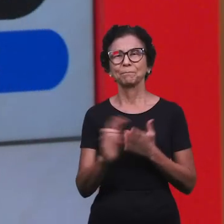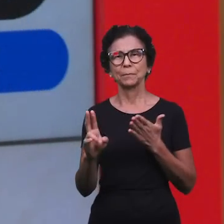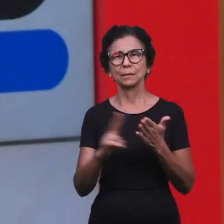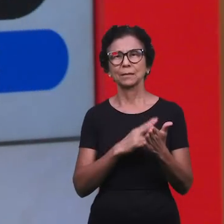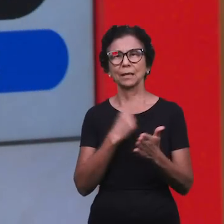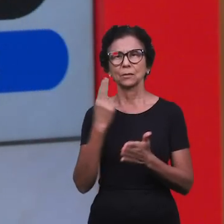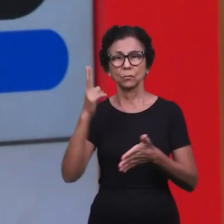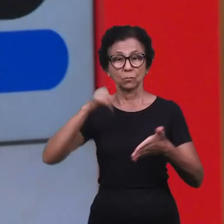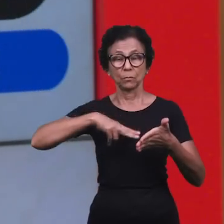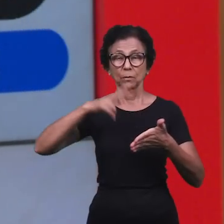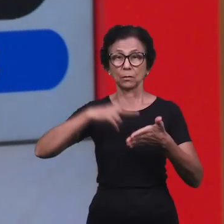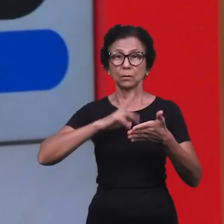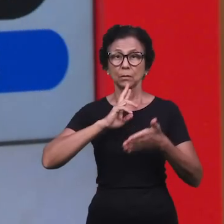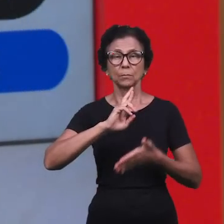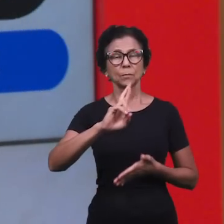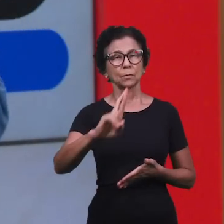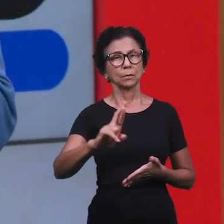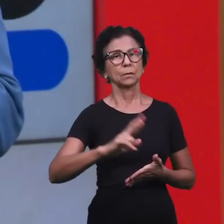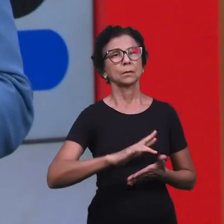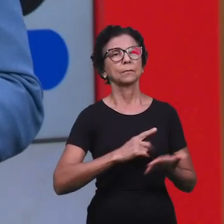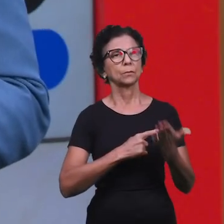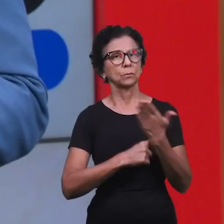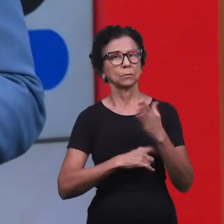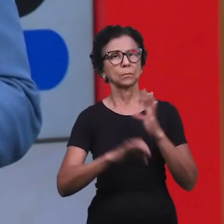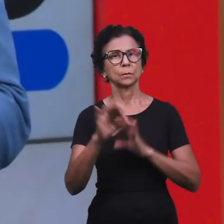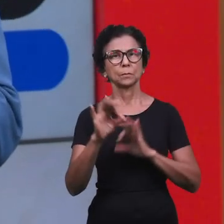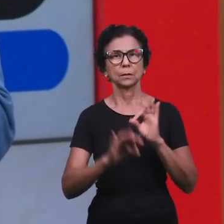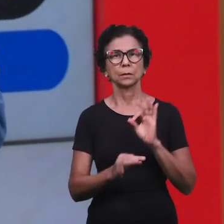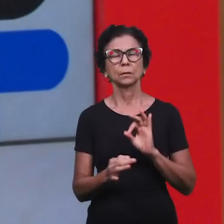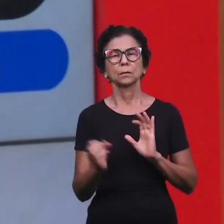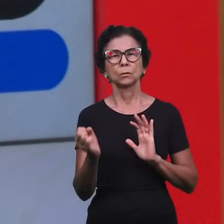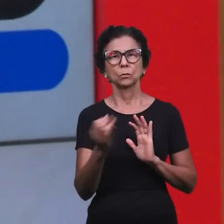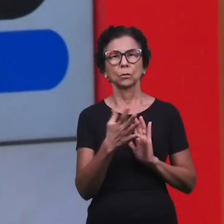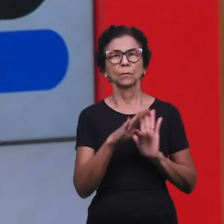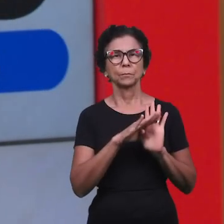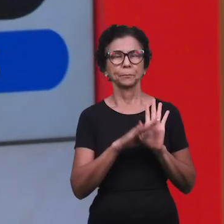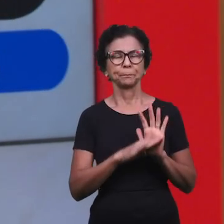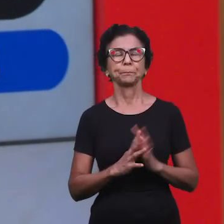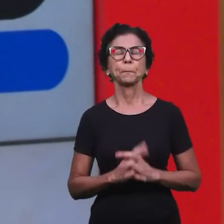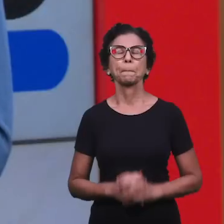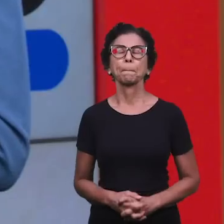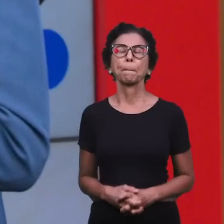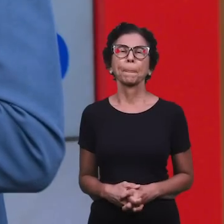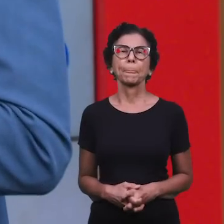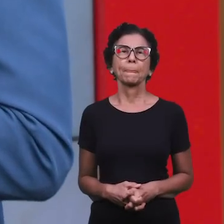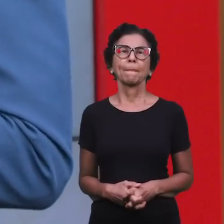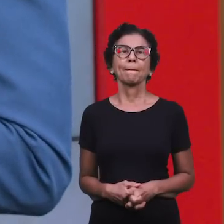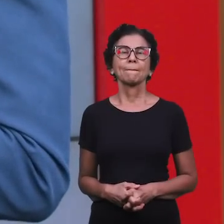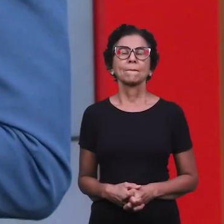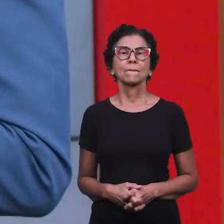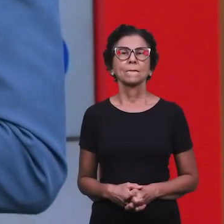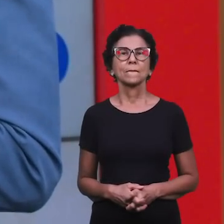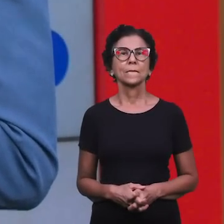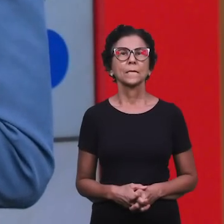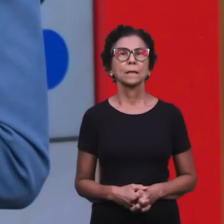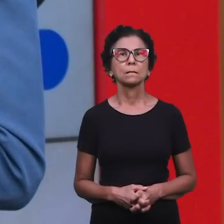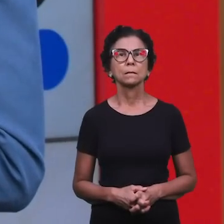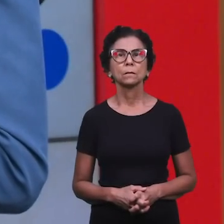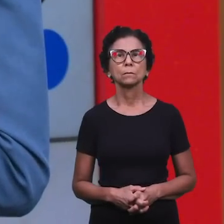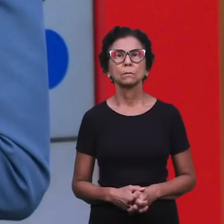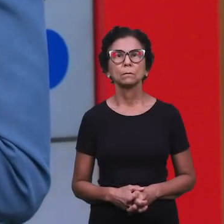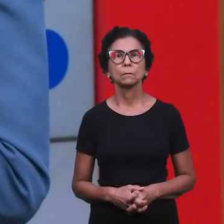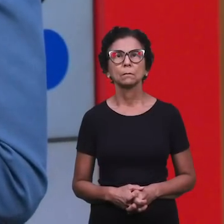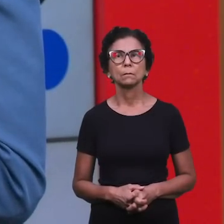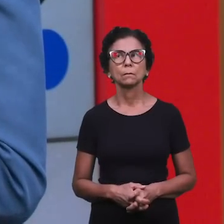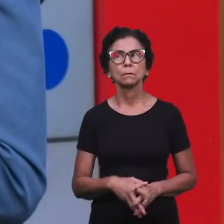certeza a gente vai ler, vai responder e vai nos ajudar a preparar os novos programas, ok? Segunda característica, olha